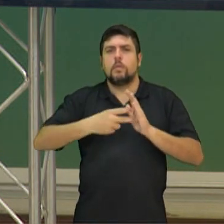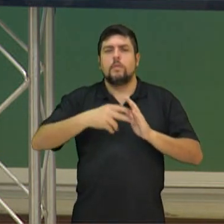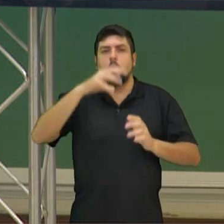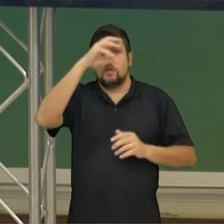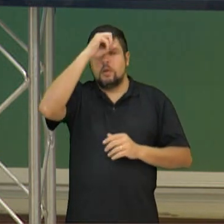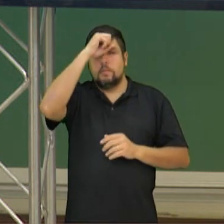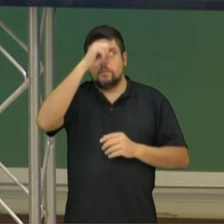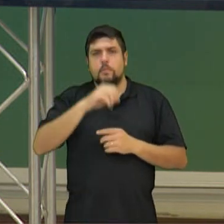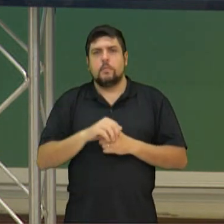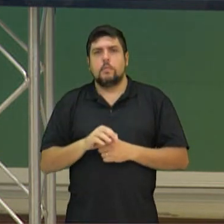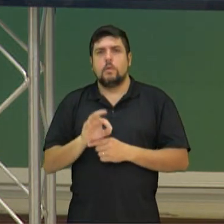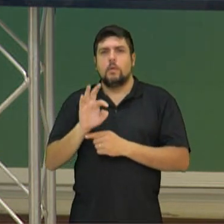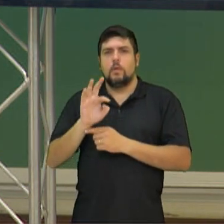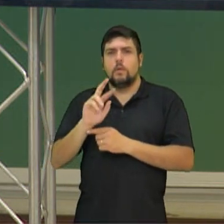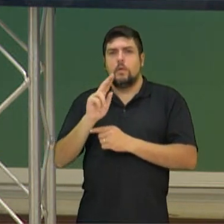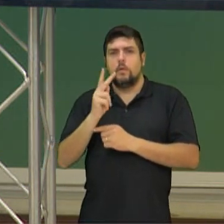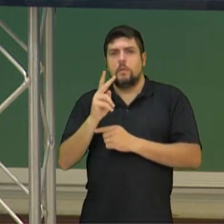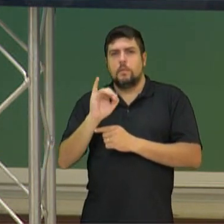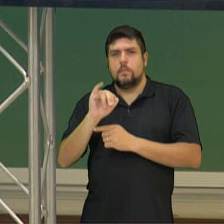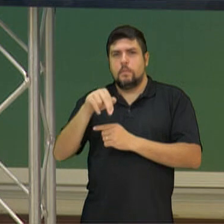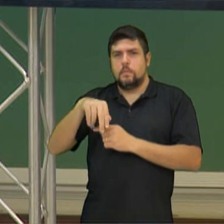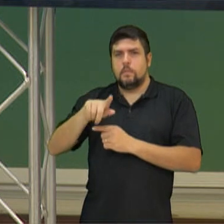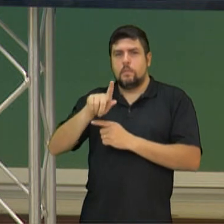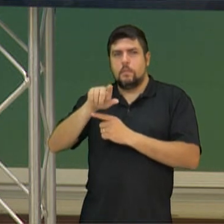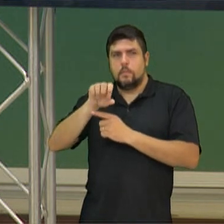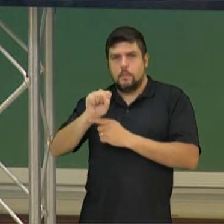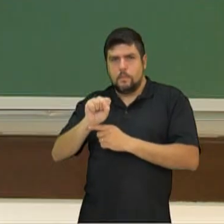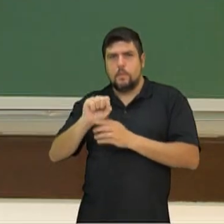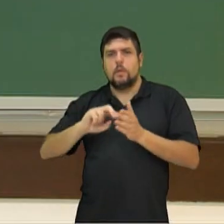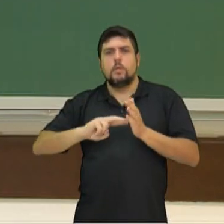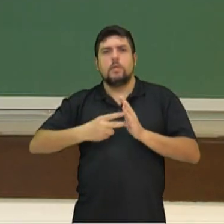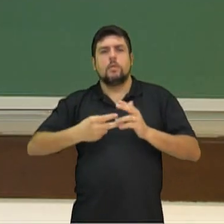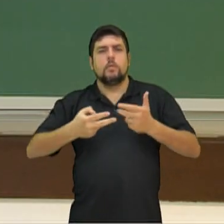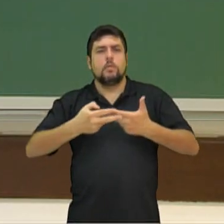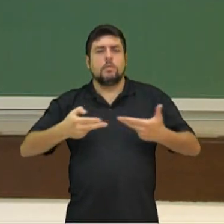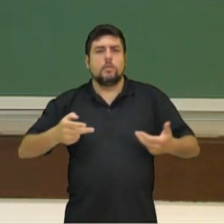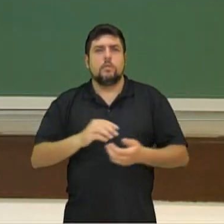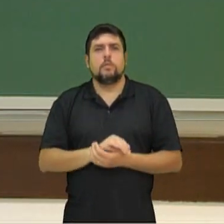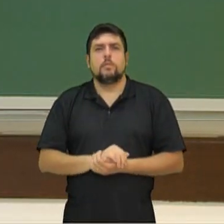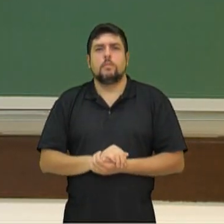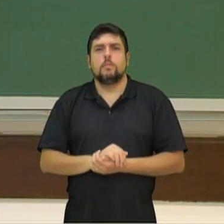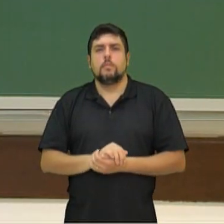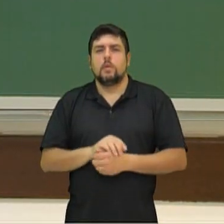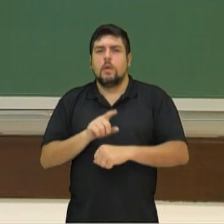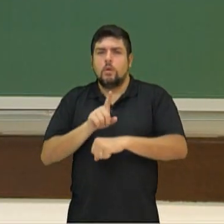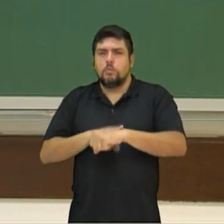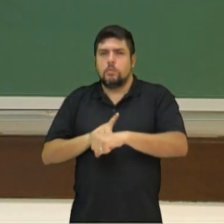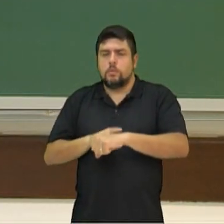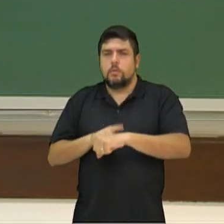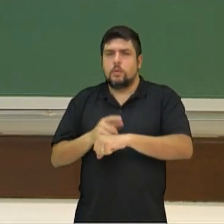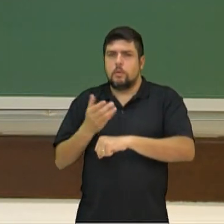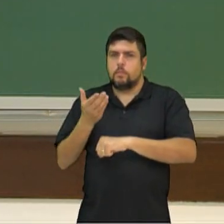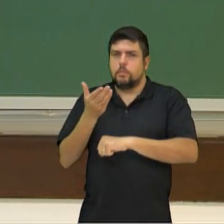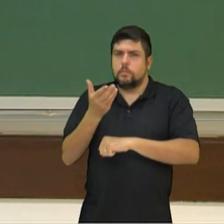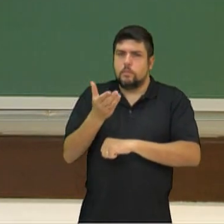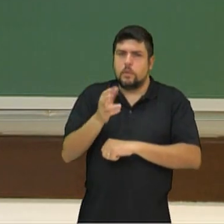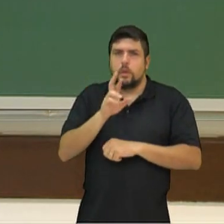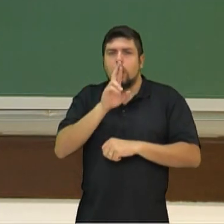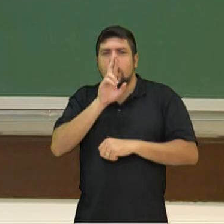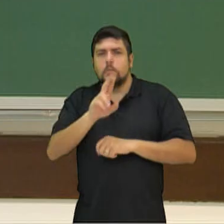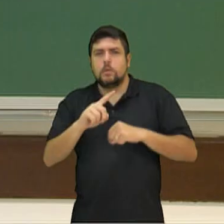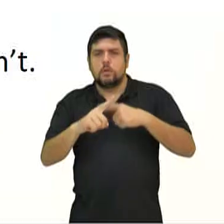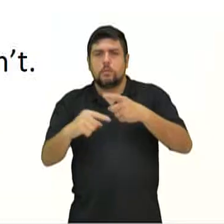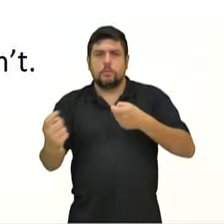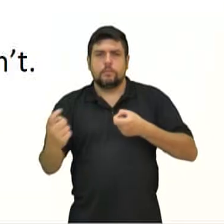seriam coisas. Eu acho que seriam mais ou menos essas aqui as palavras novas. Eu vou dar um tempo para vocês poderem então fazer essa atividade e daí a gente